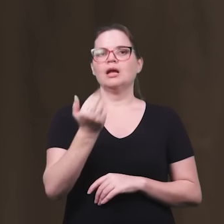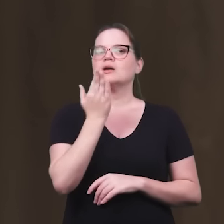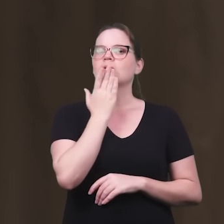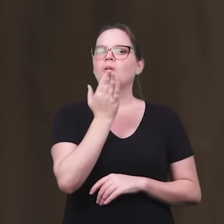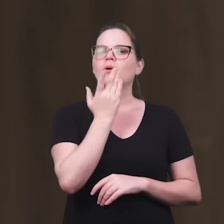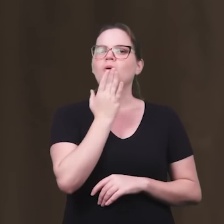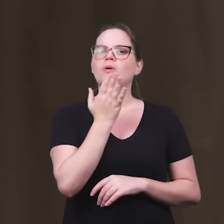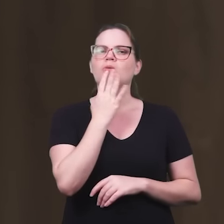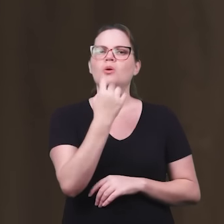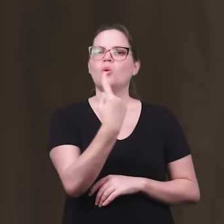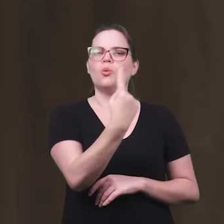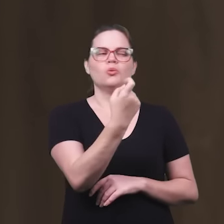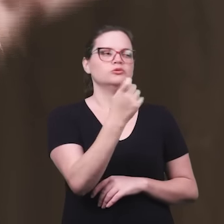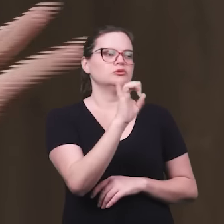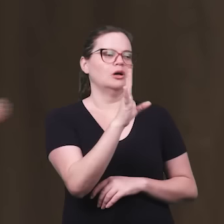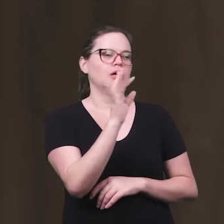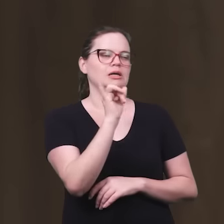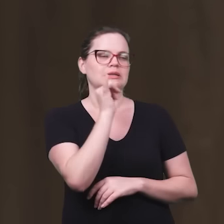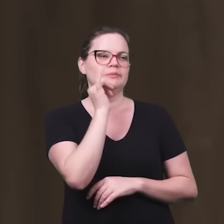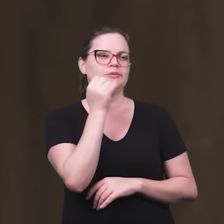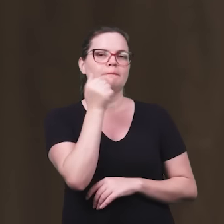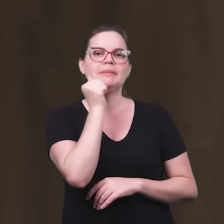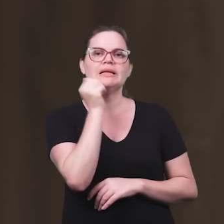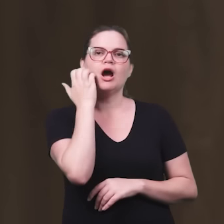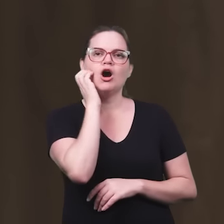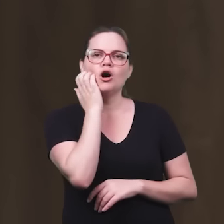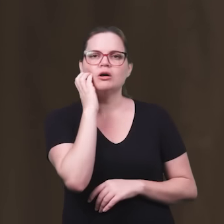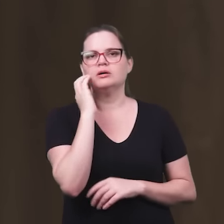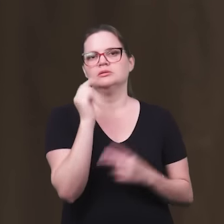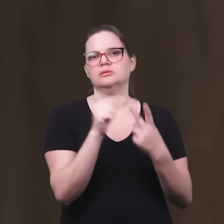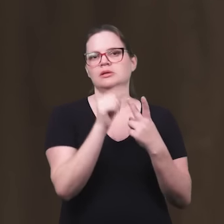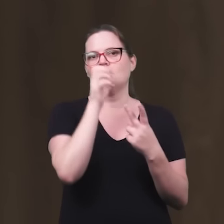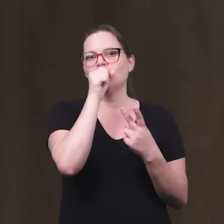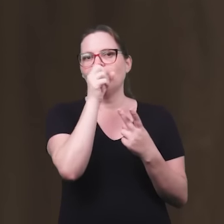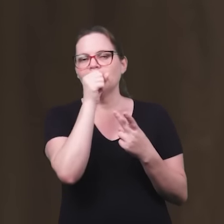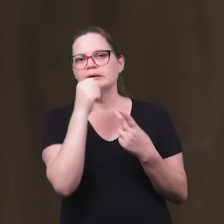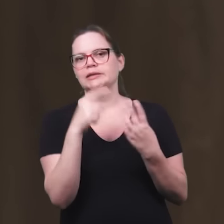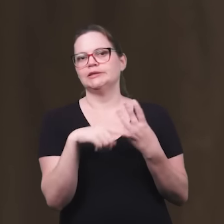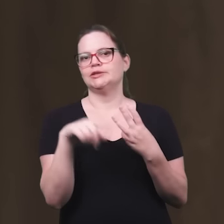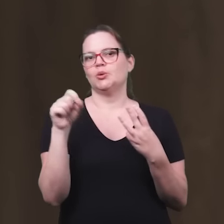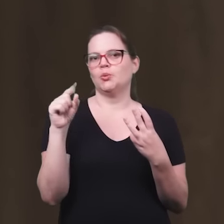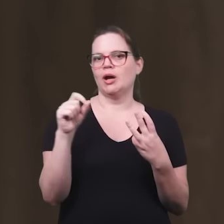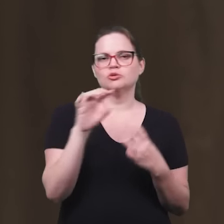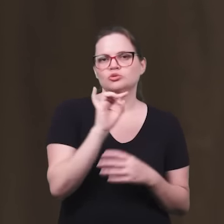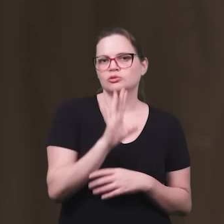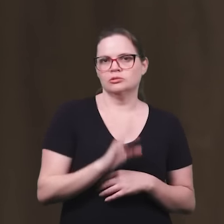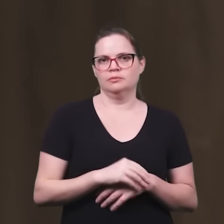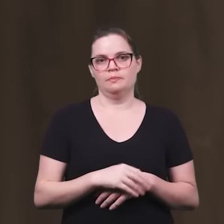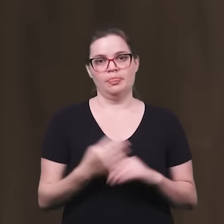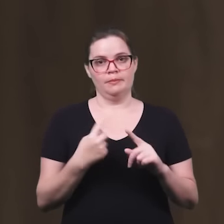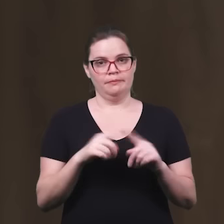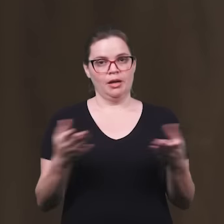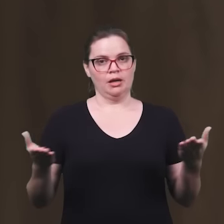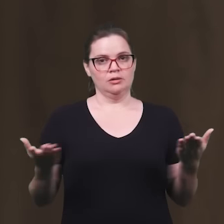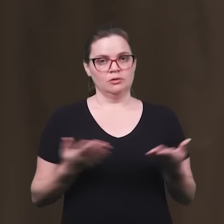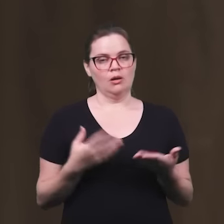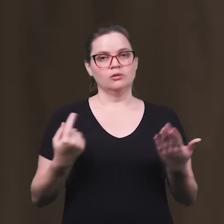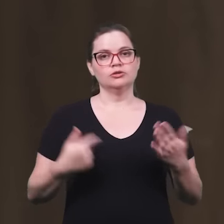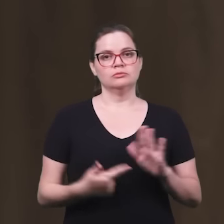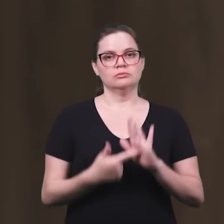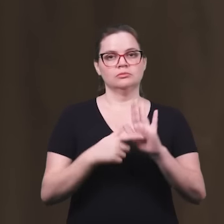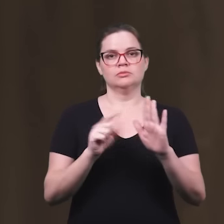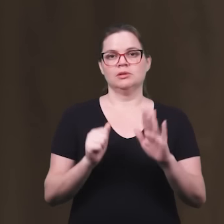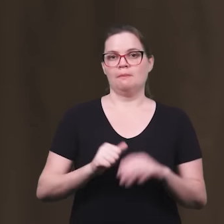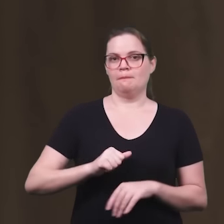de cores rosa, no caso das meninas, é laranja, é azul. Hoje eu diria para você que muito